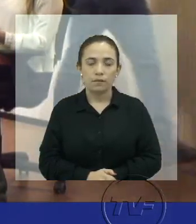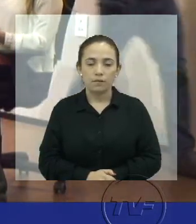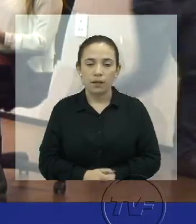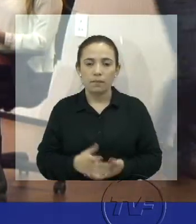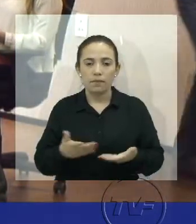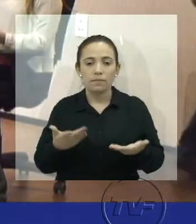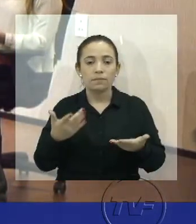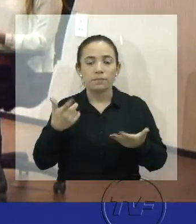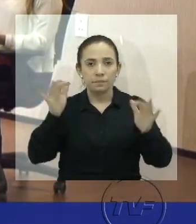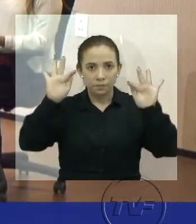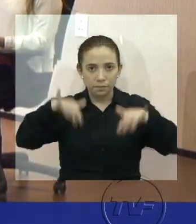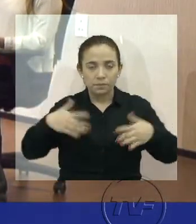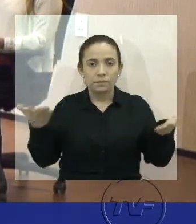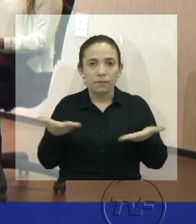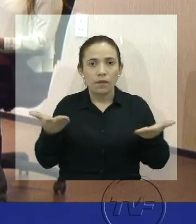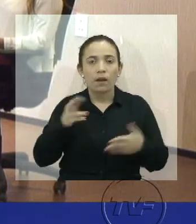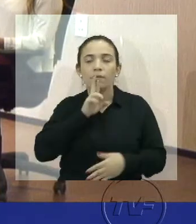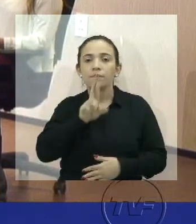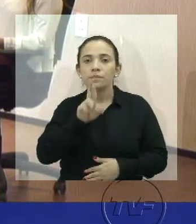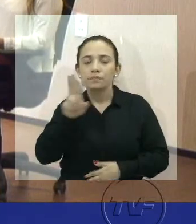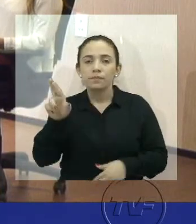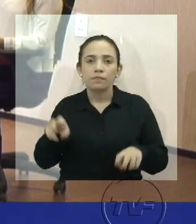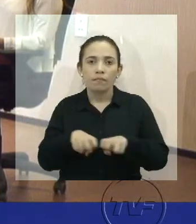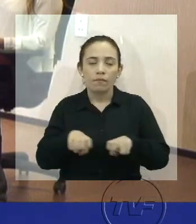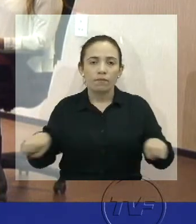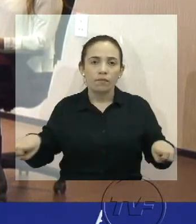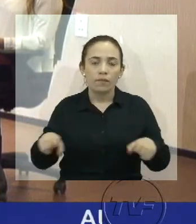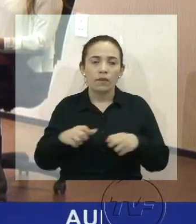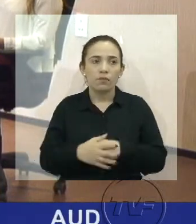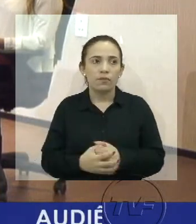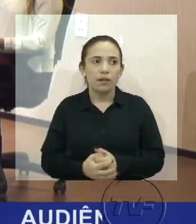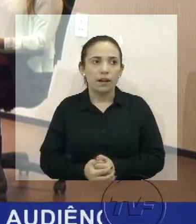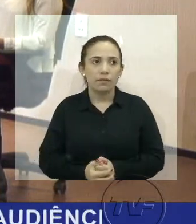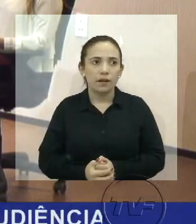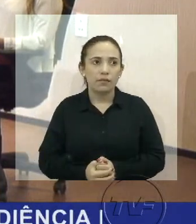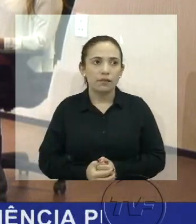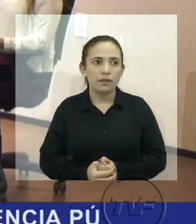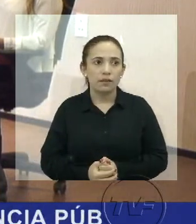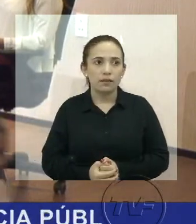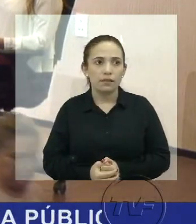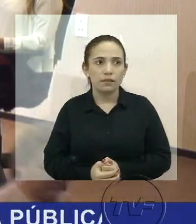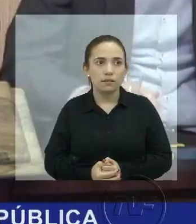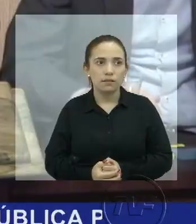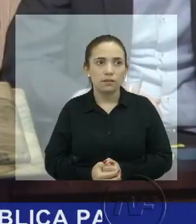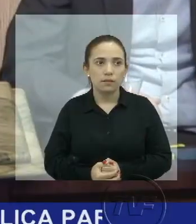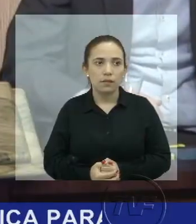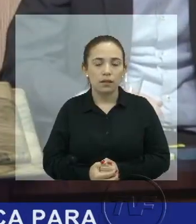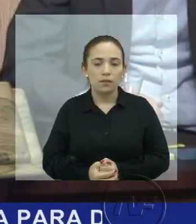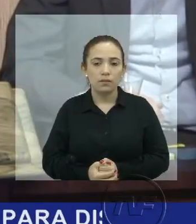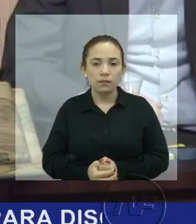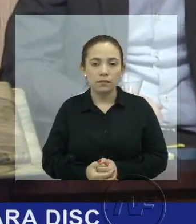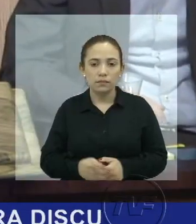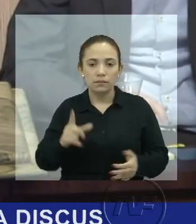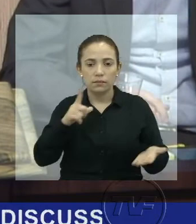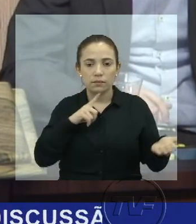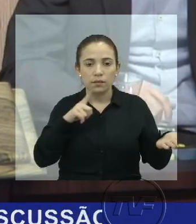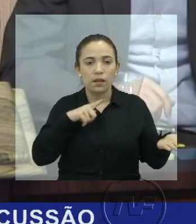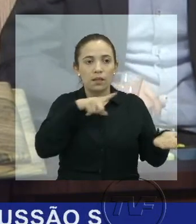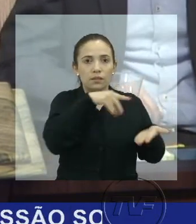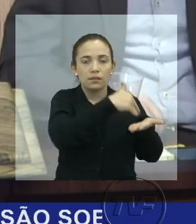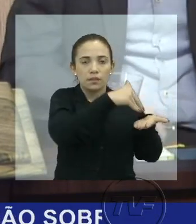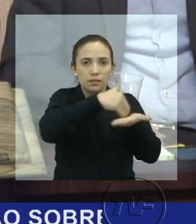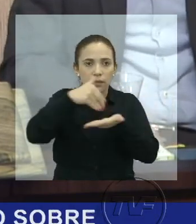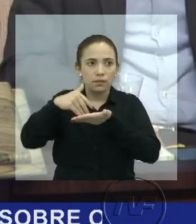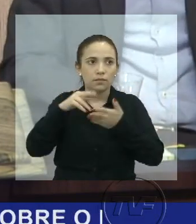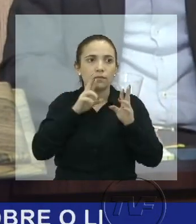Encerramos esse bloco e eu passo a palavra aqui para o Dr. Rodrigo e a secretária Águida Muniz fazerem suas